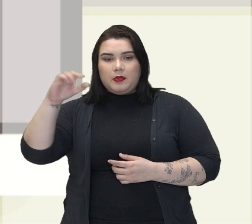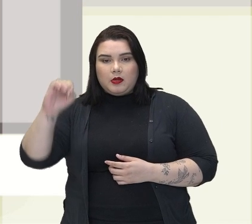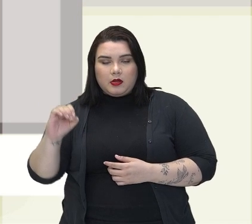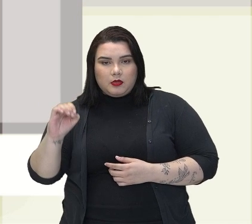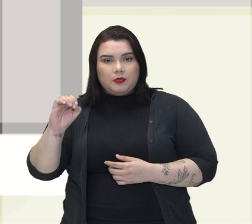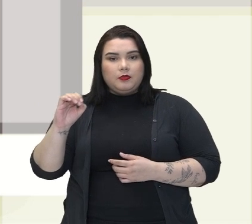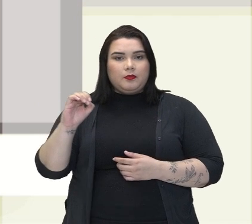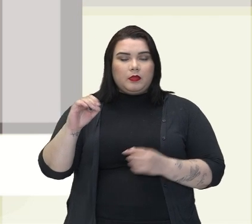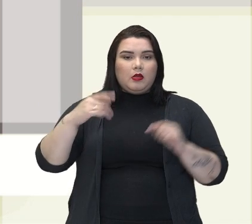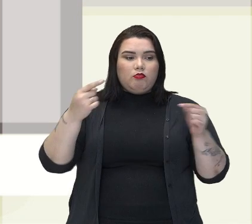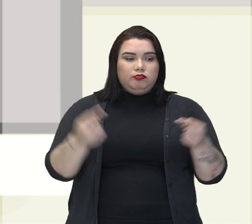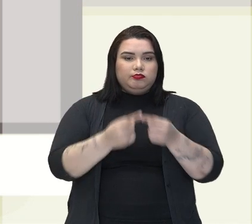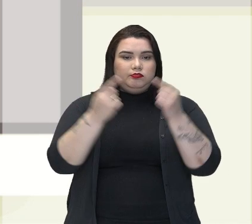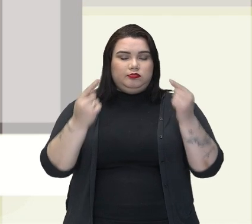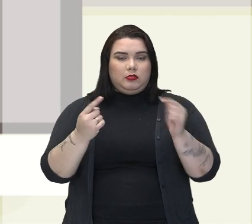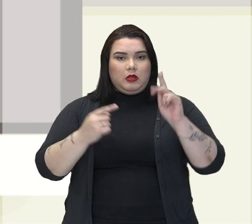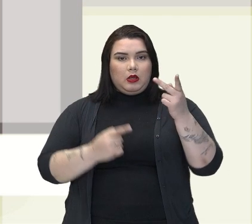do